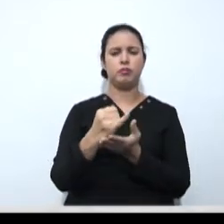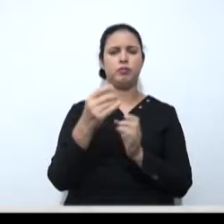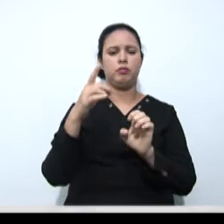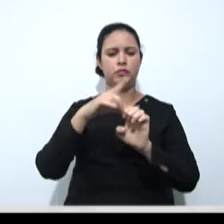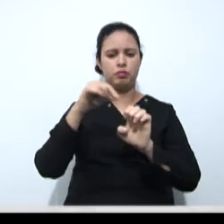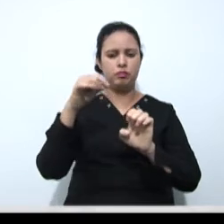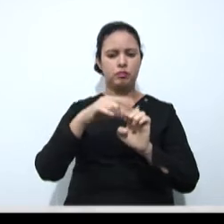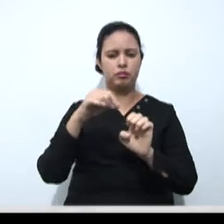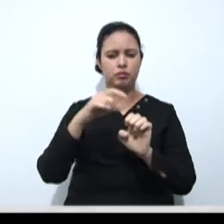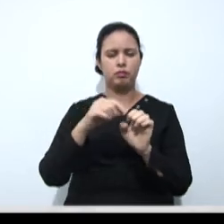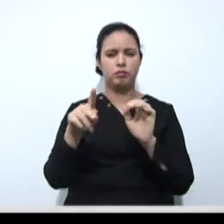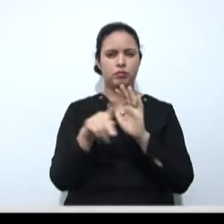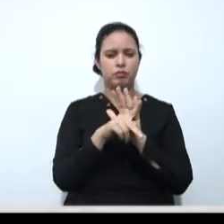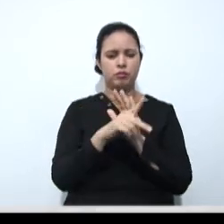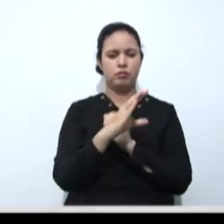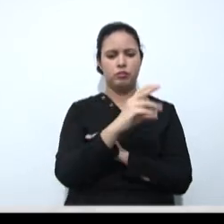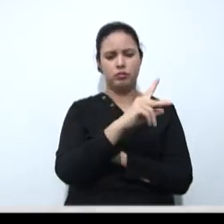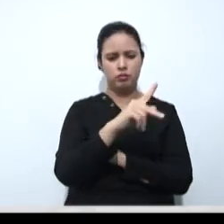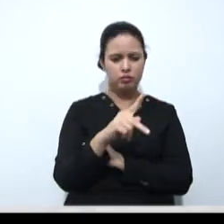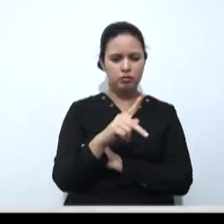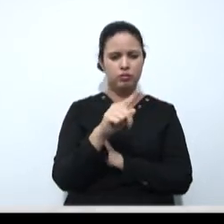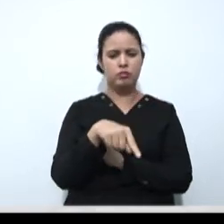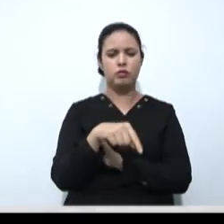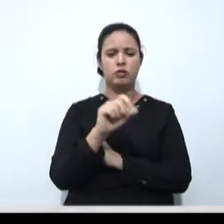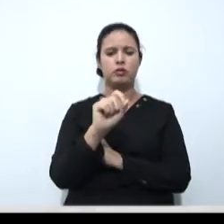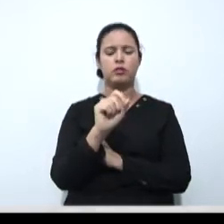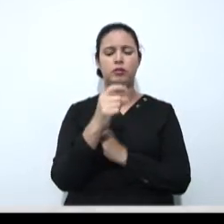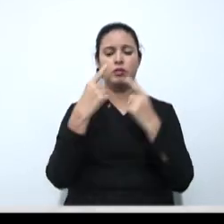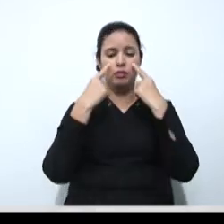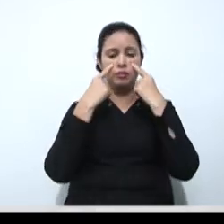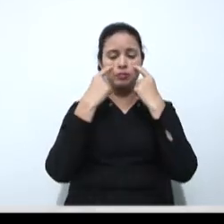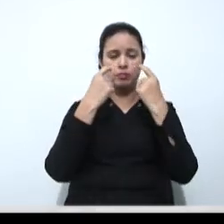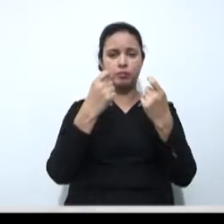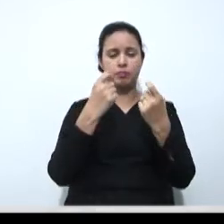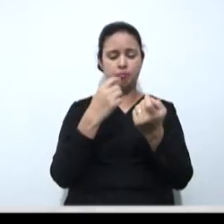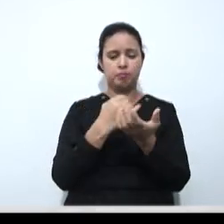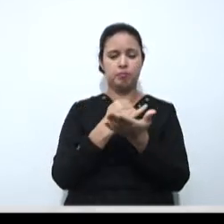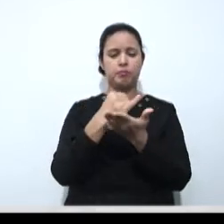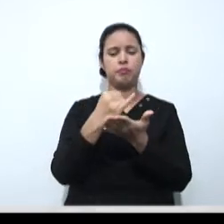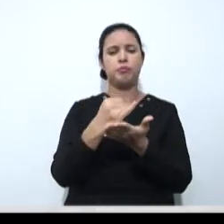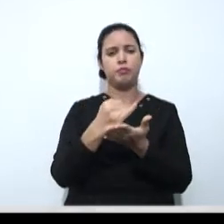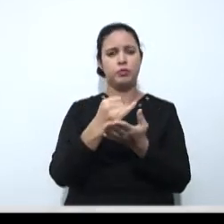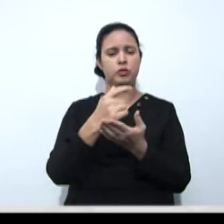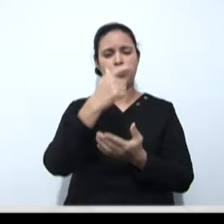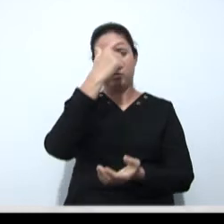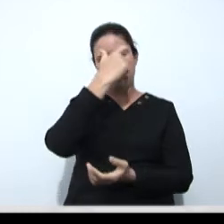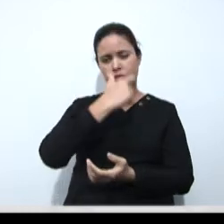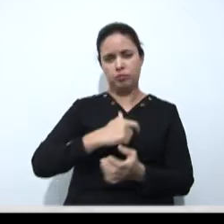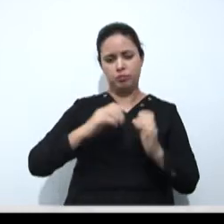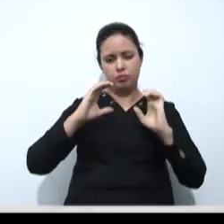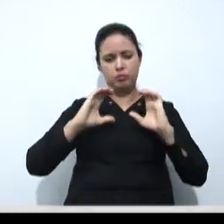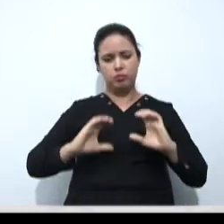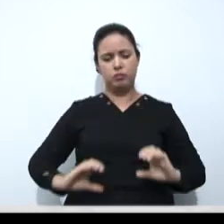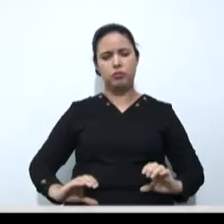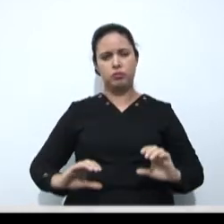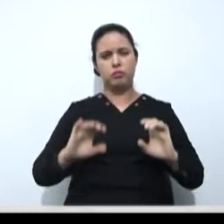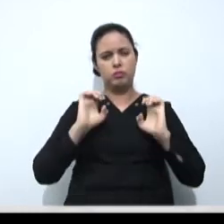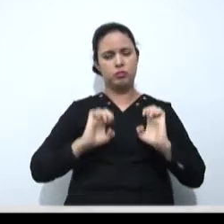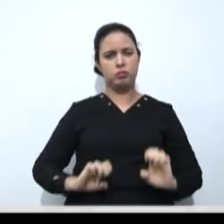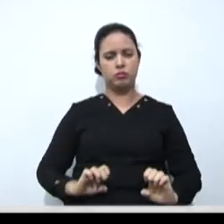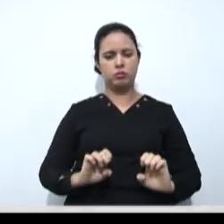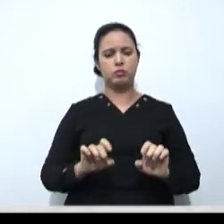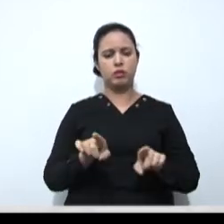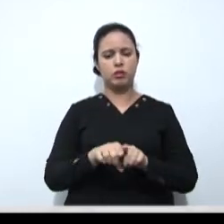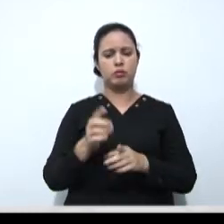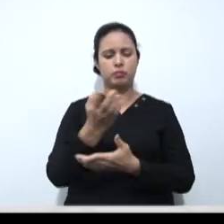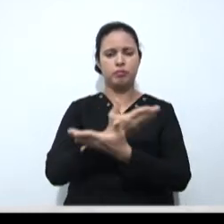uma interessante alternativa que depende do comportamento ético, da aceitação e partilha de poder